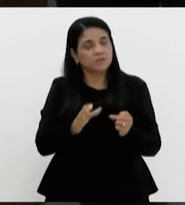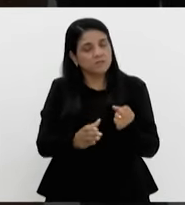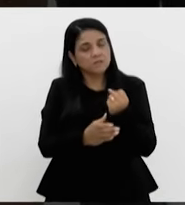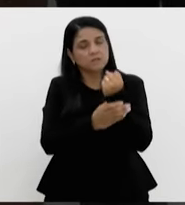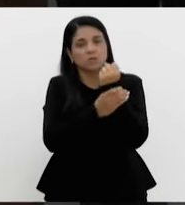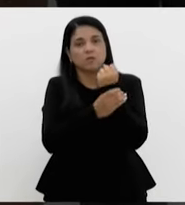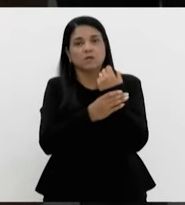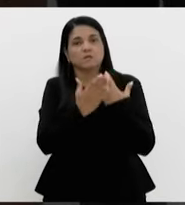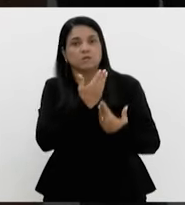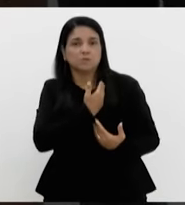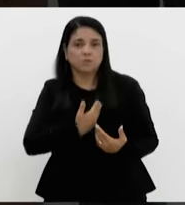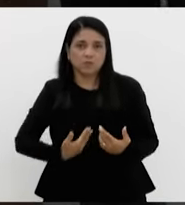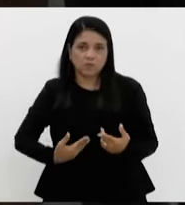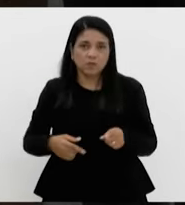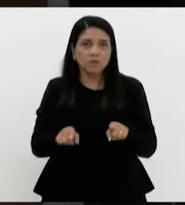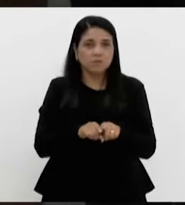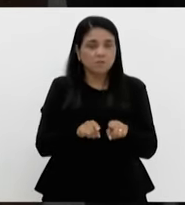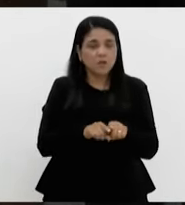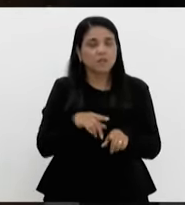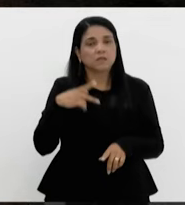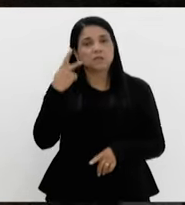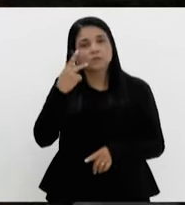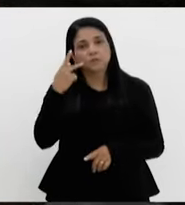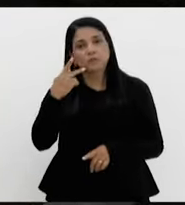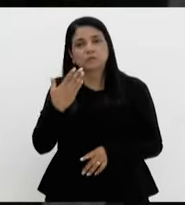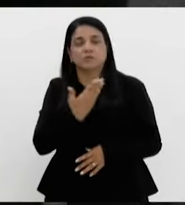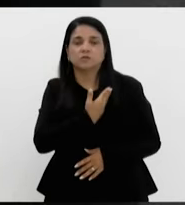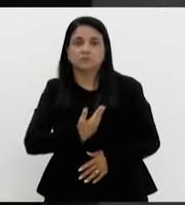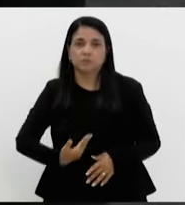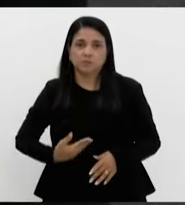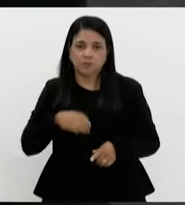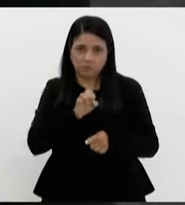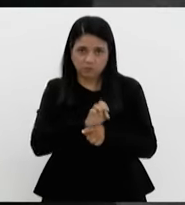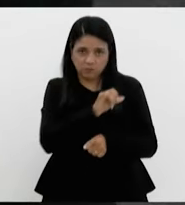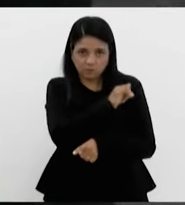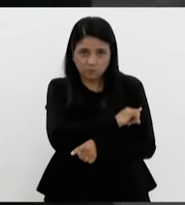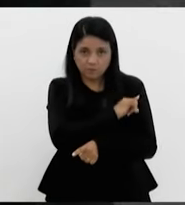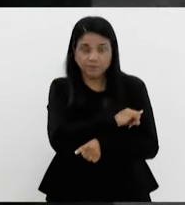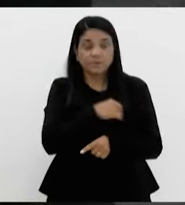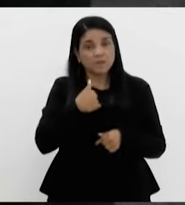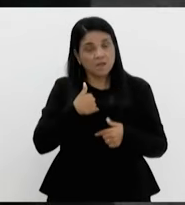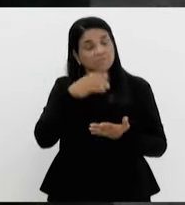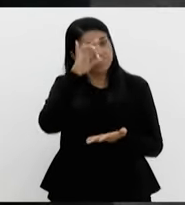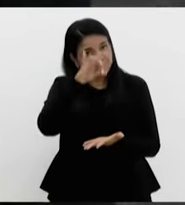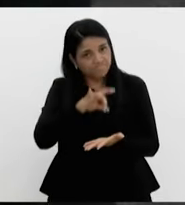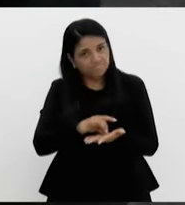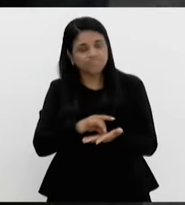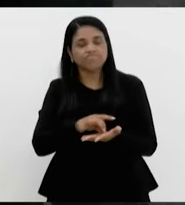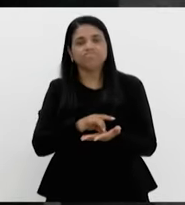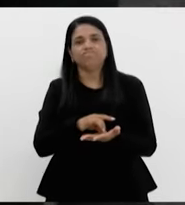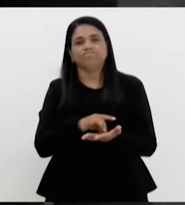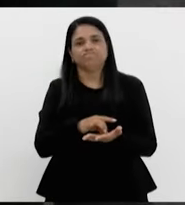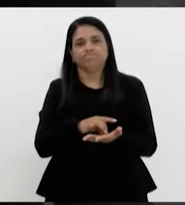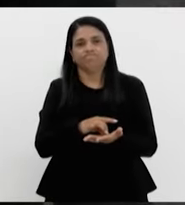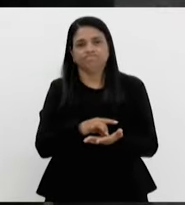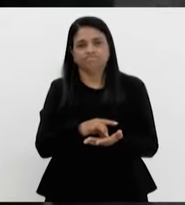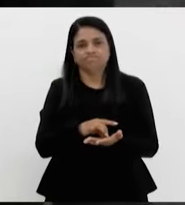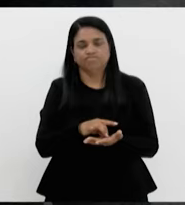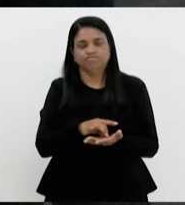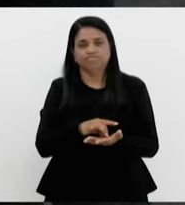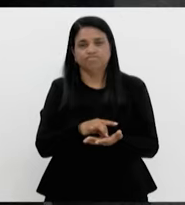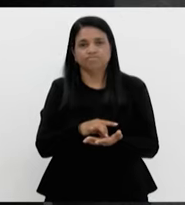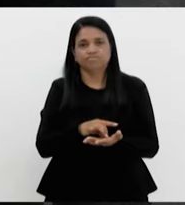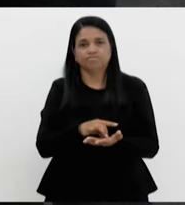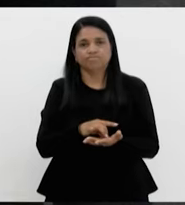pública, todas as áreas das políticas públicas do nosso Estado. Então, eu espero verdadeiramente, né, que não só